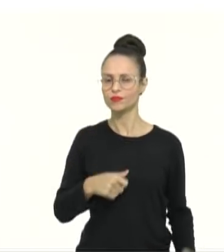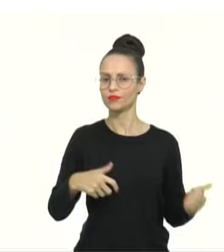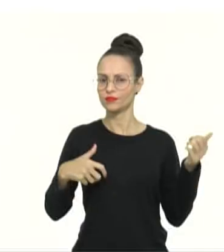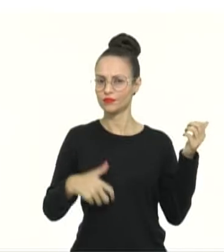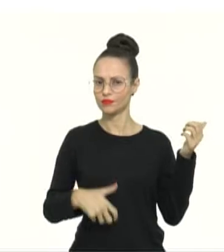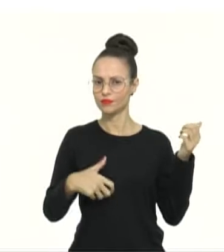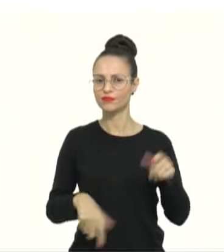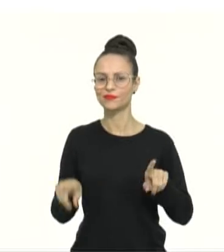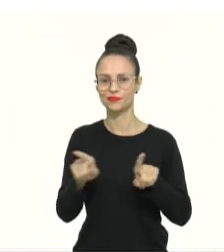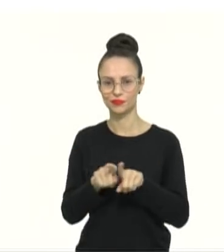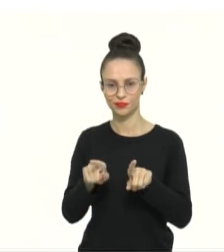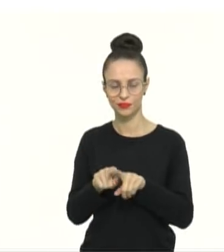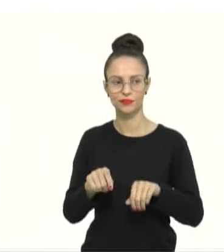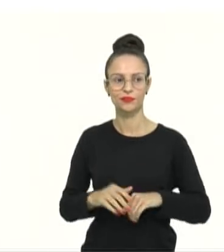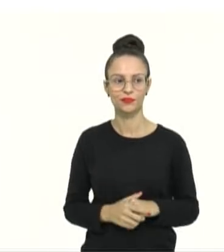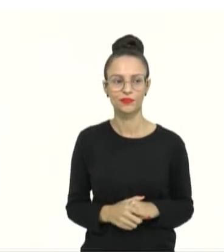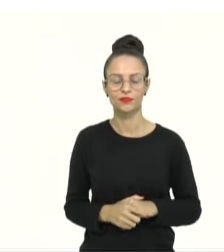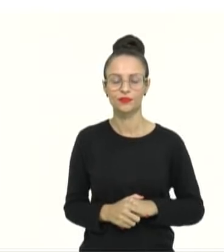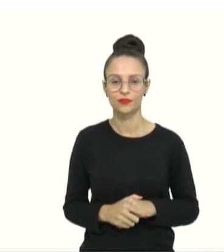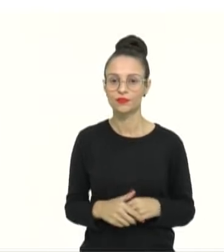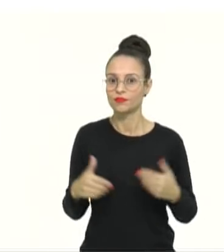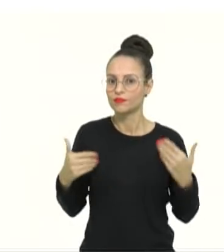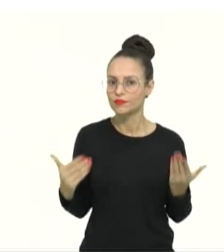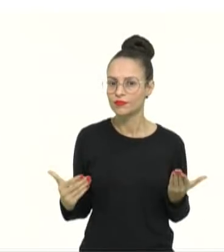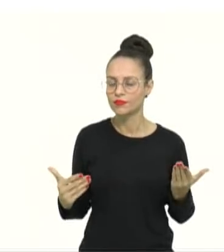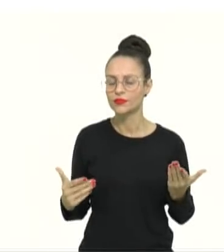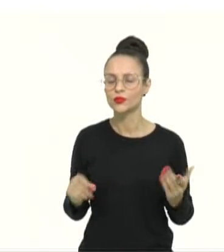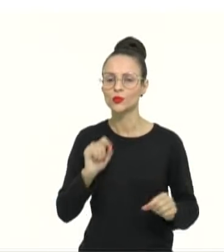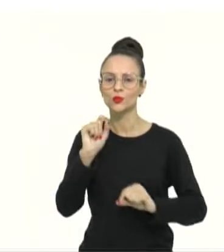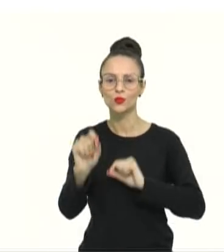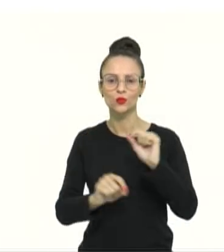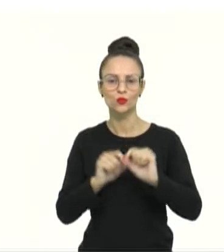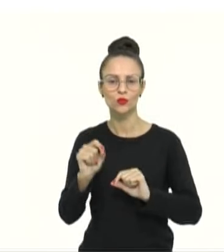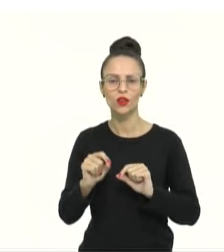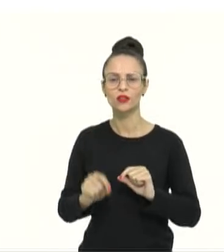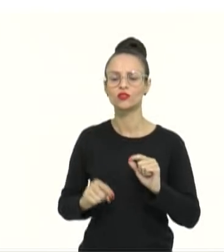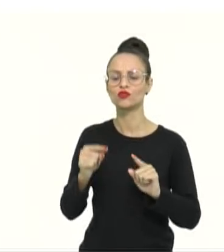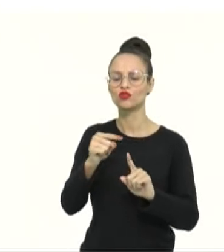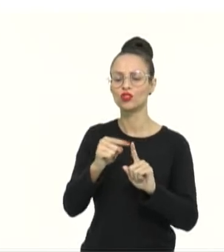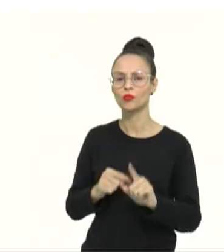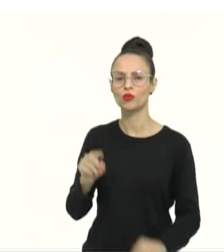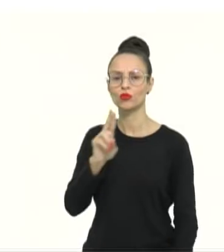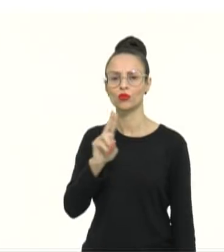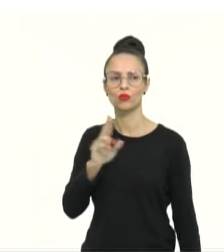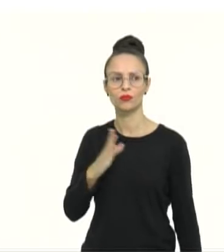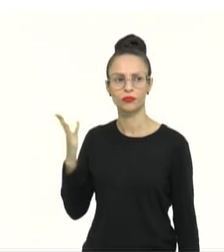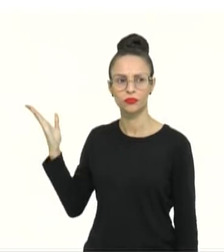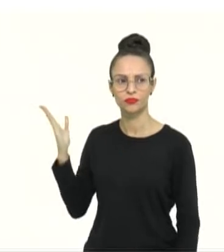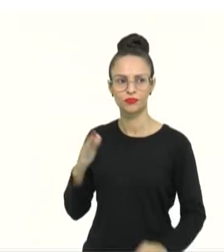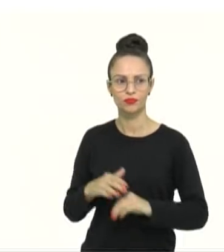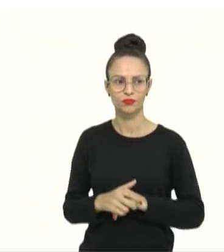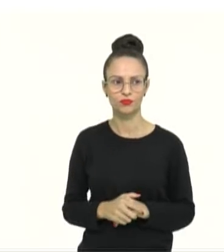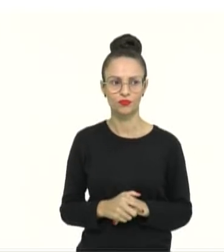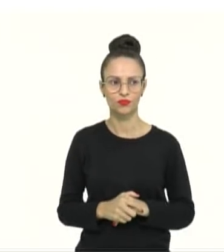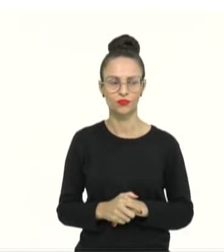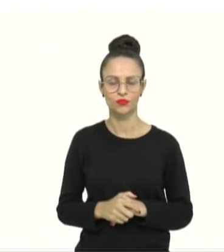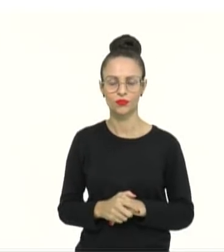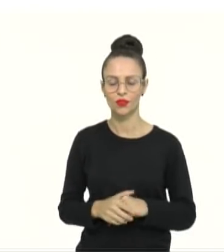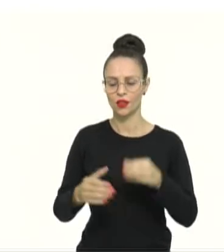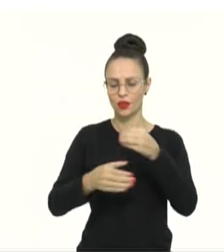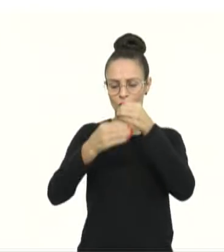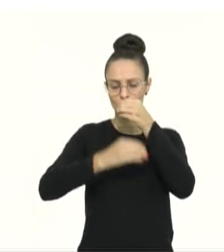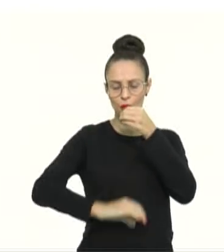tocando outro instrumento. Então, qual será que é o instrumento que a Lisa está tocando?